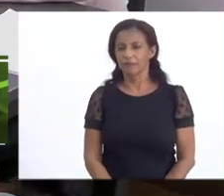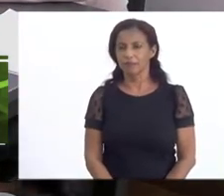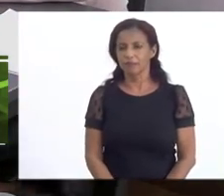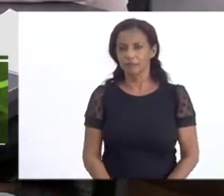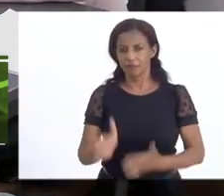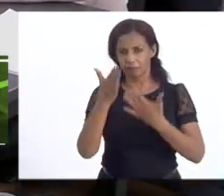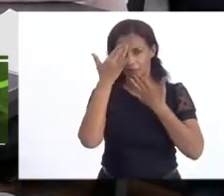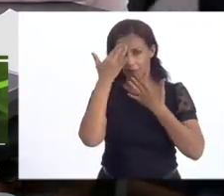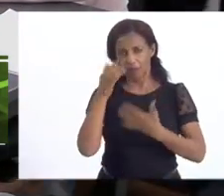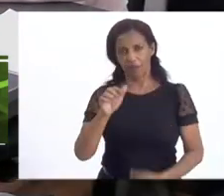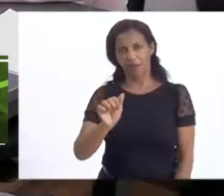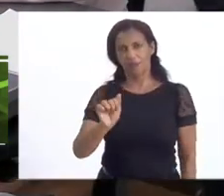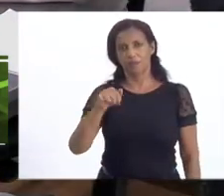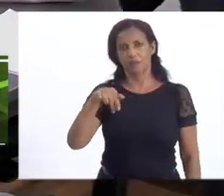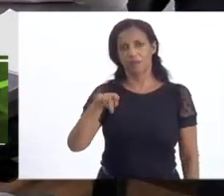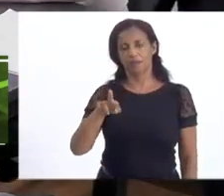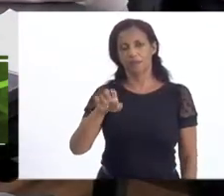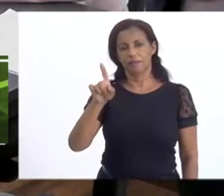Obrigado, André.